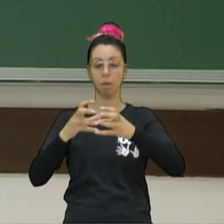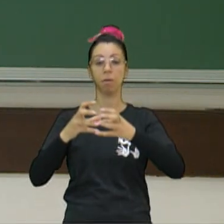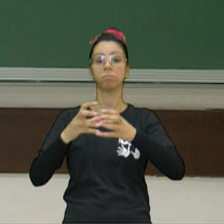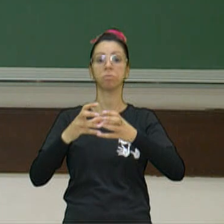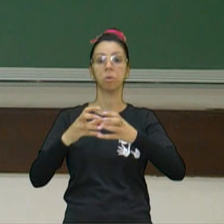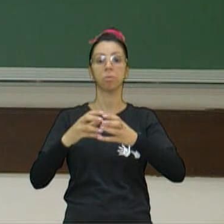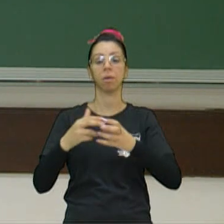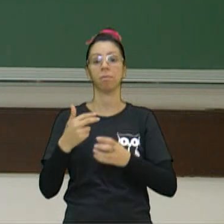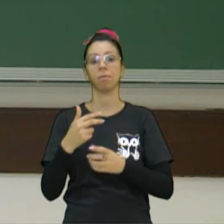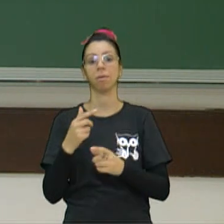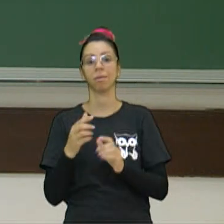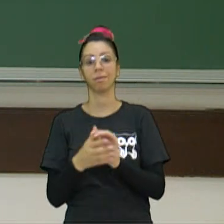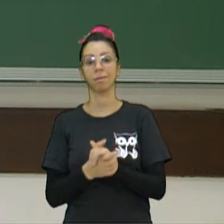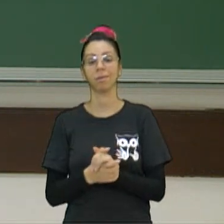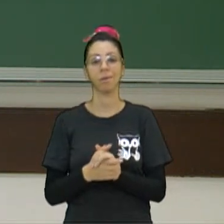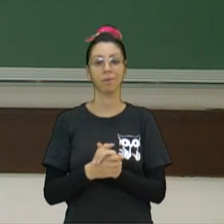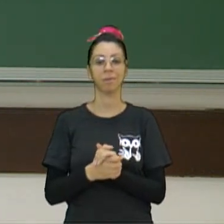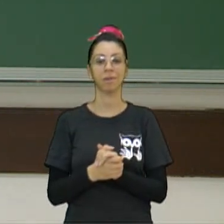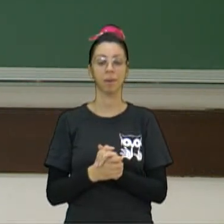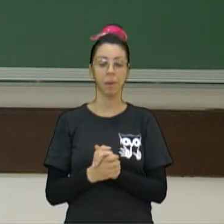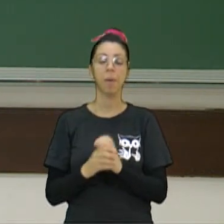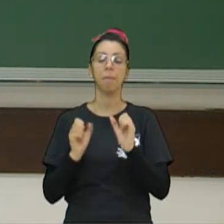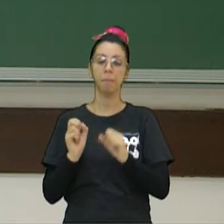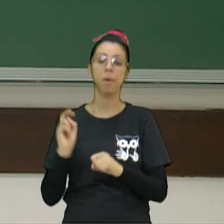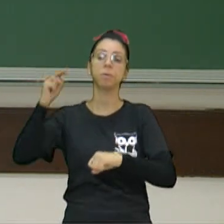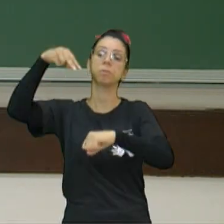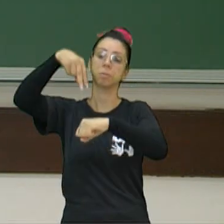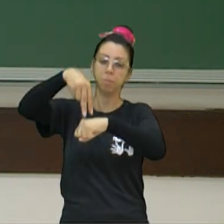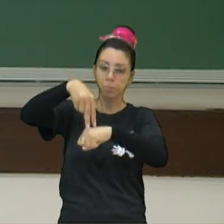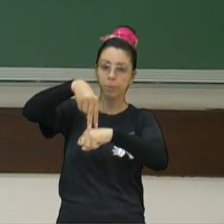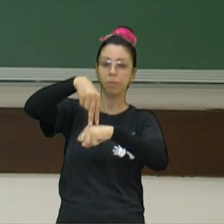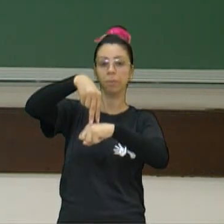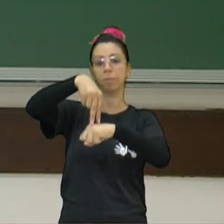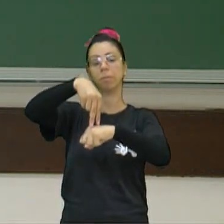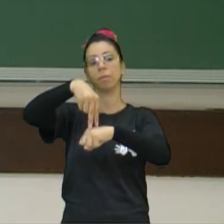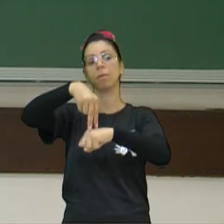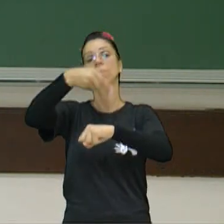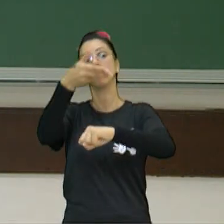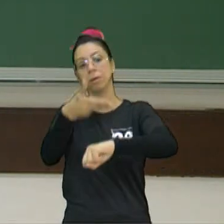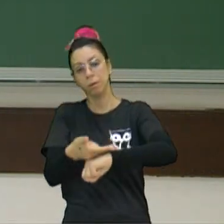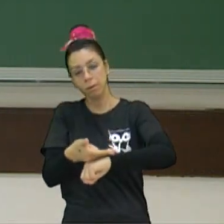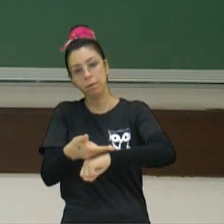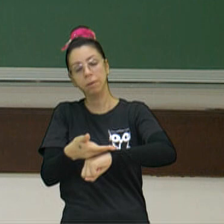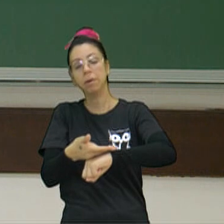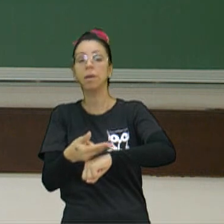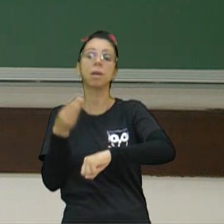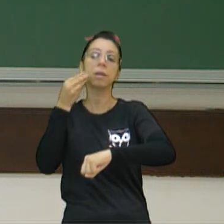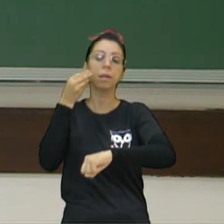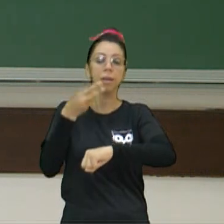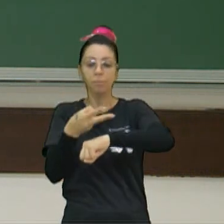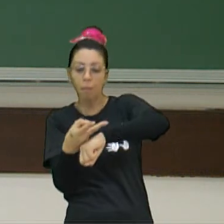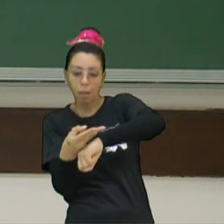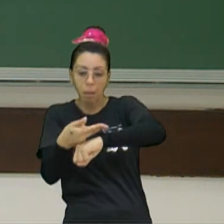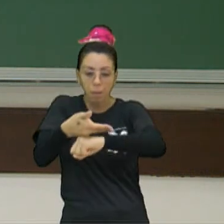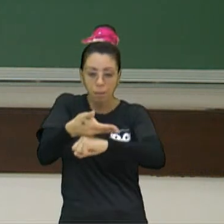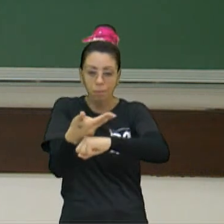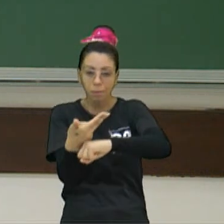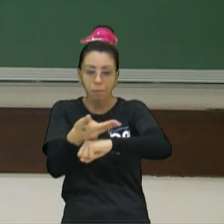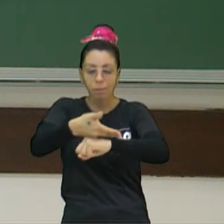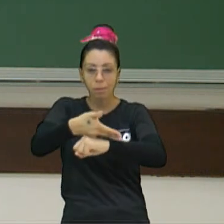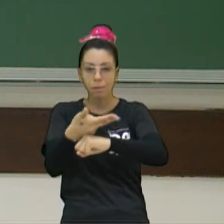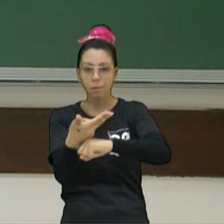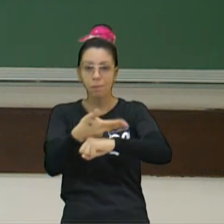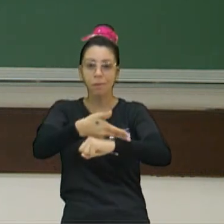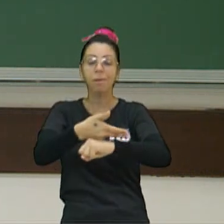estourar, então pode subir em cima dela, pode deitar, tentar equilíbrio em cima da bola, então a bola pode ser